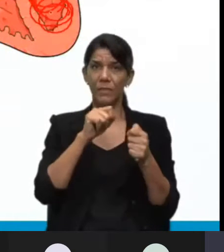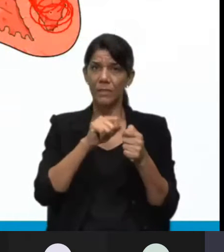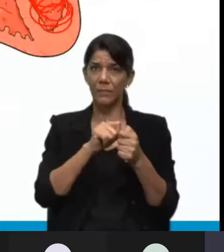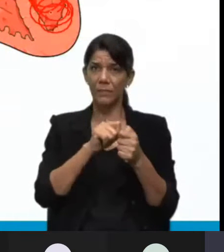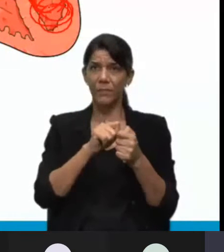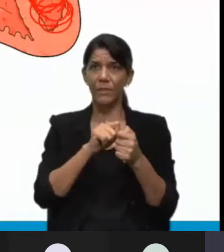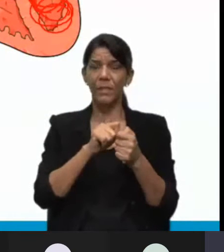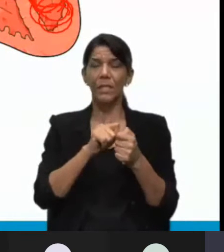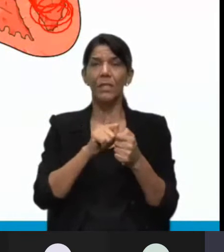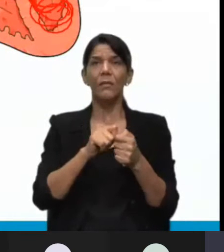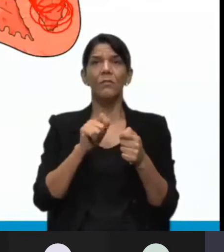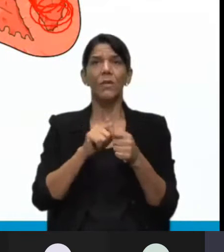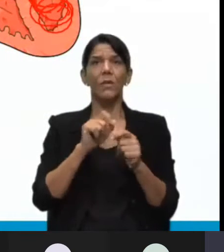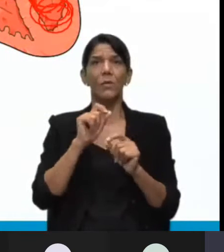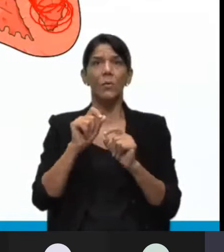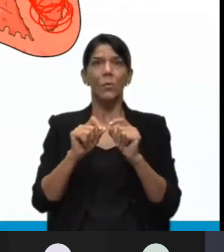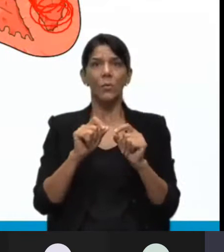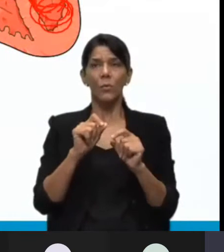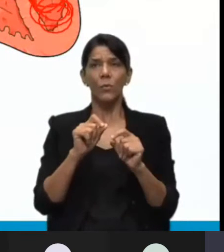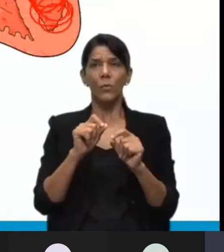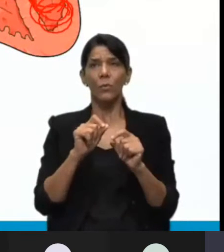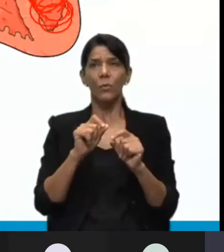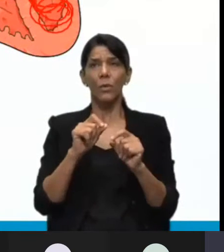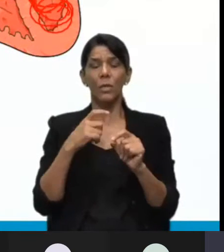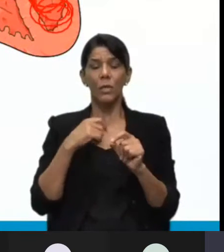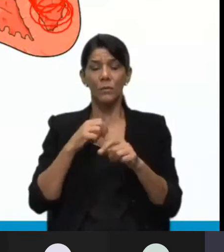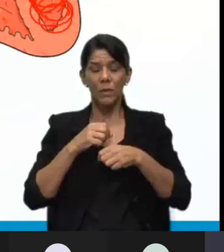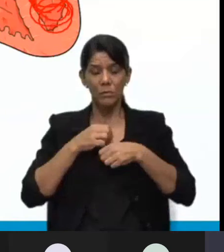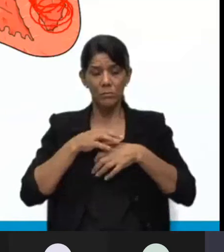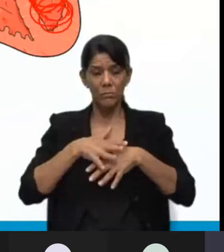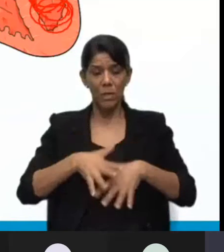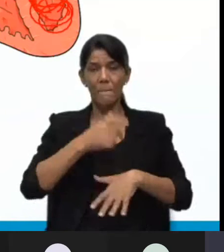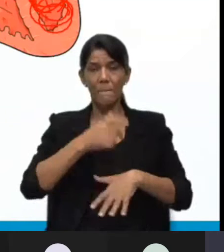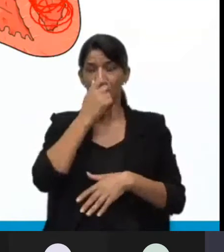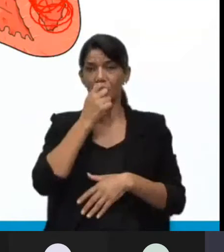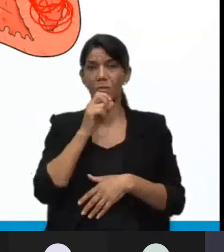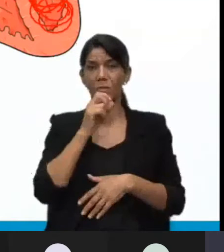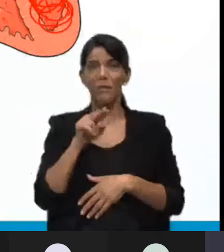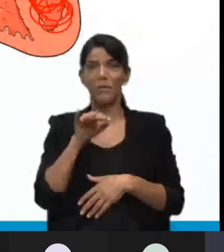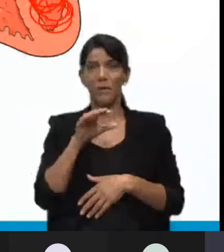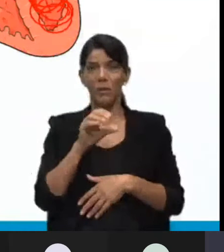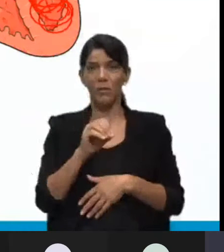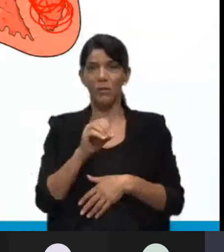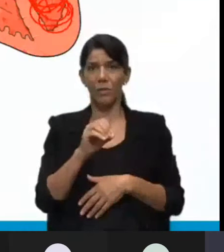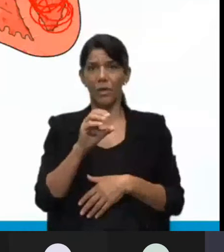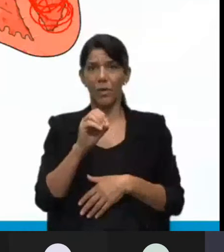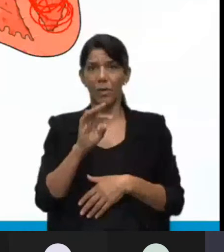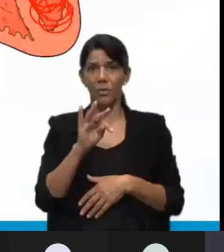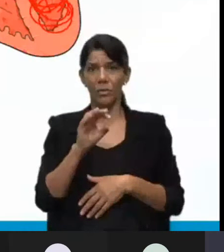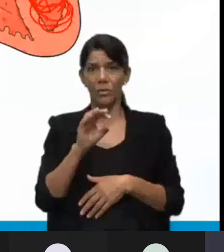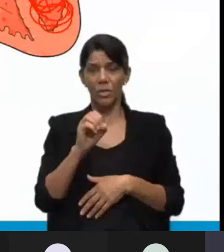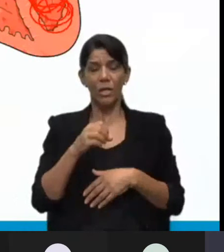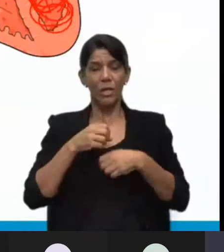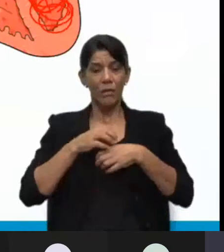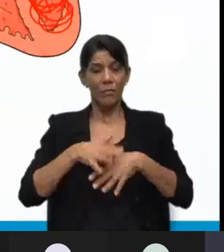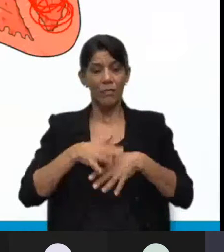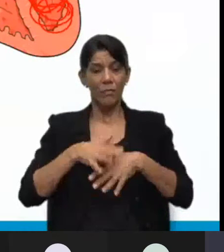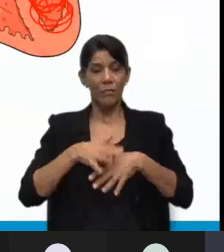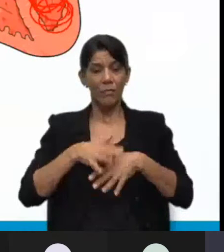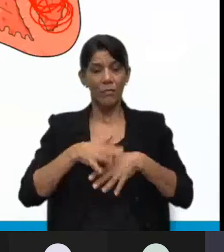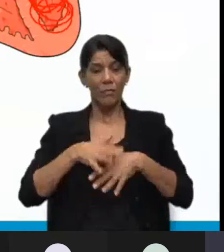aqui na parede do ventrículo faz com que aqui, ó, exerça uma pressão na válvula aórtica e a válvula